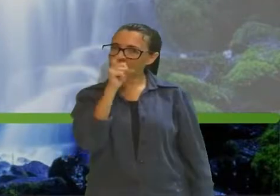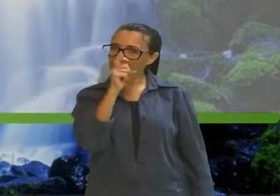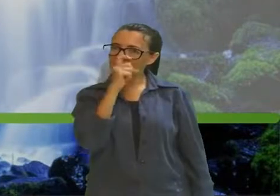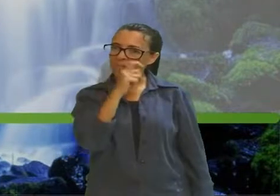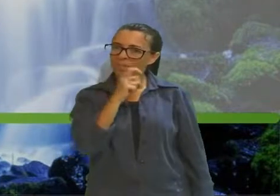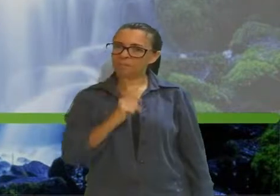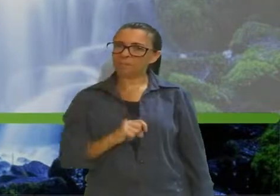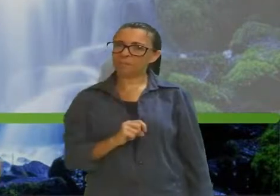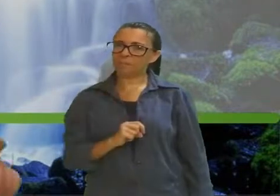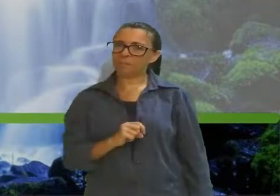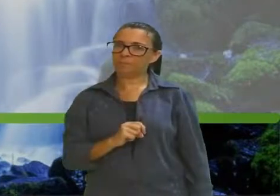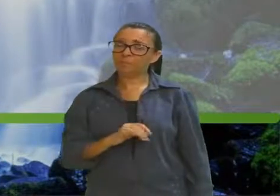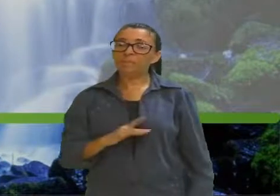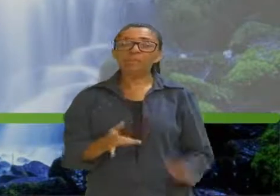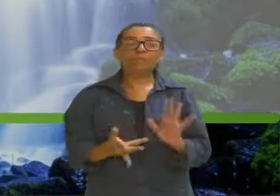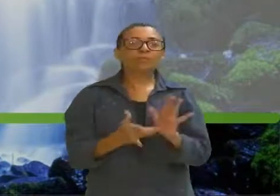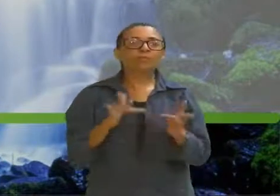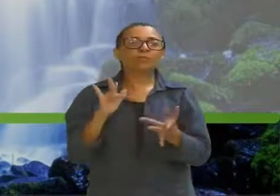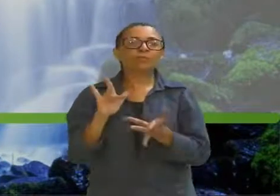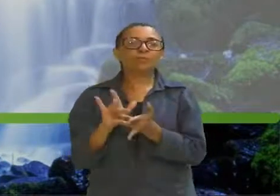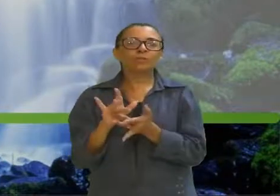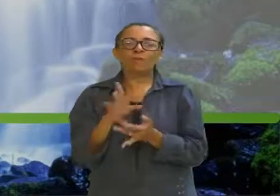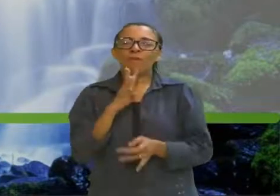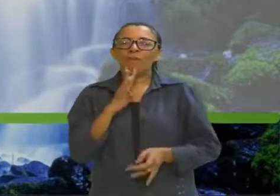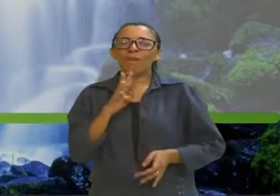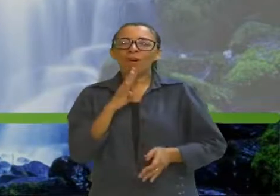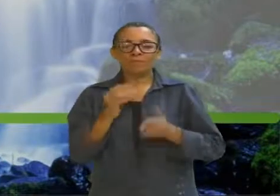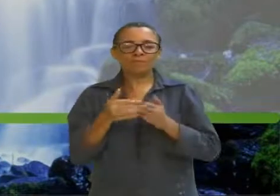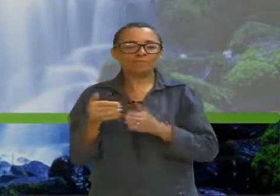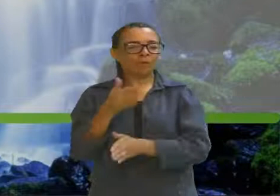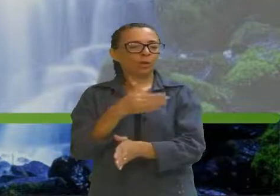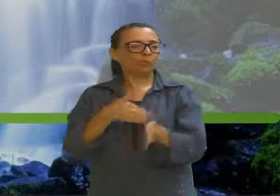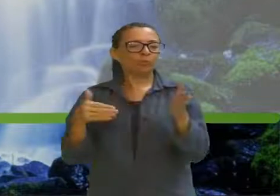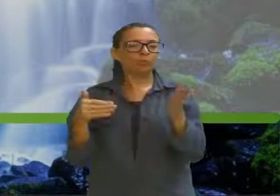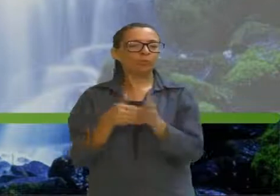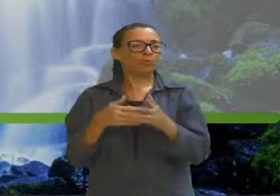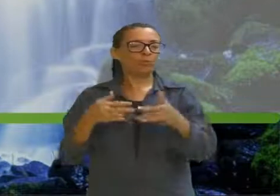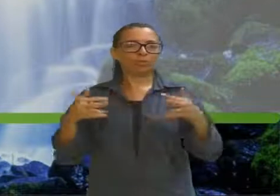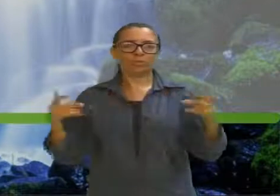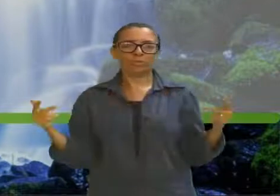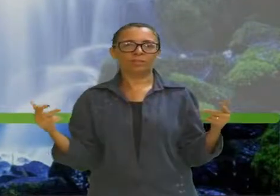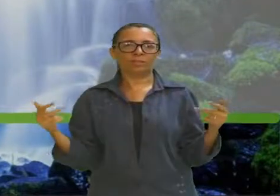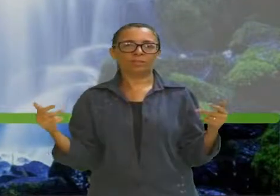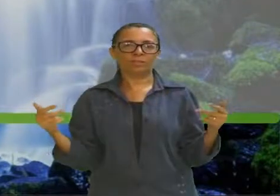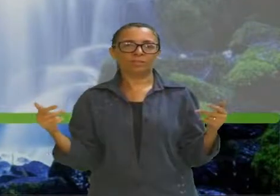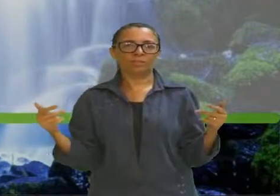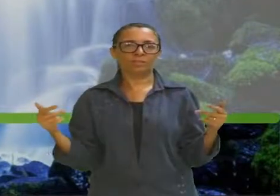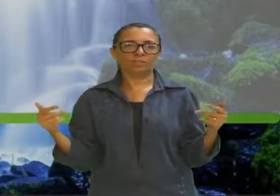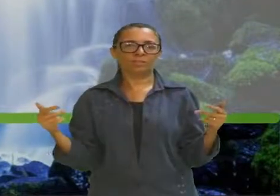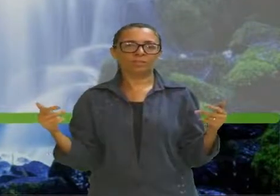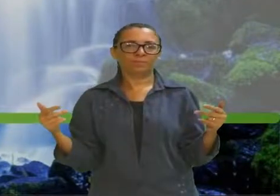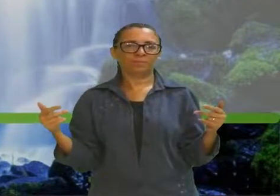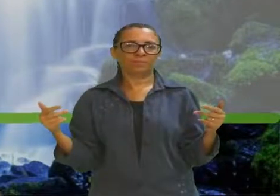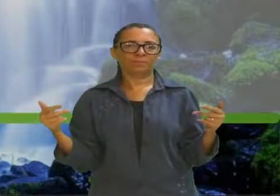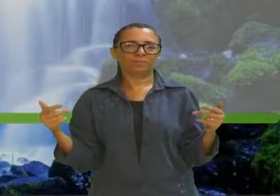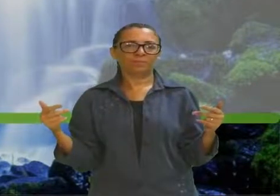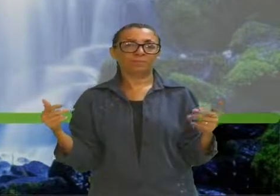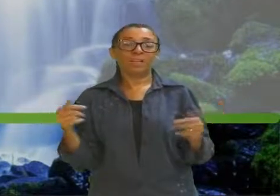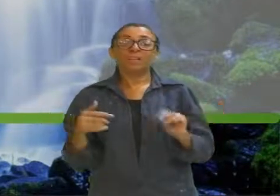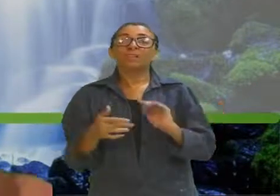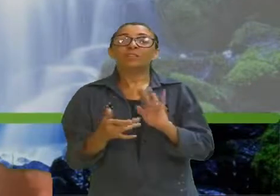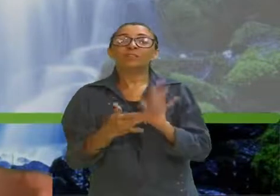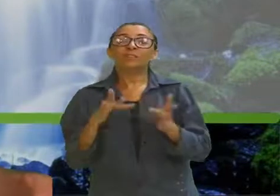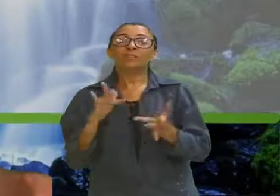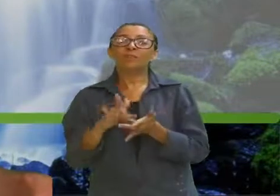relação que a obediência é o meu momento da verdade. Que nós possamos refletir sobre